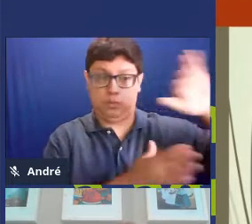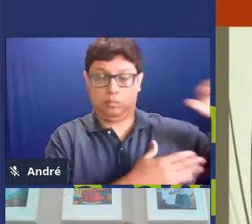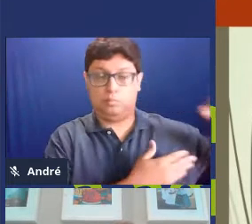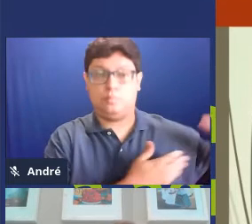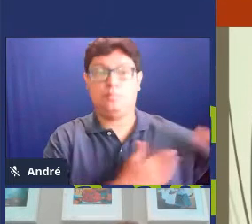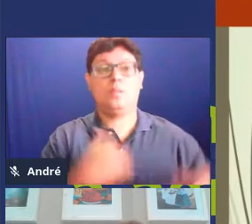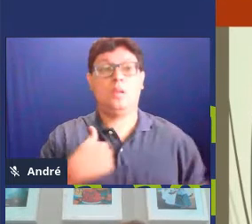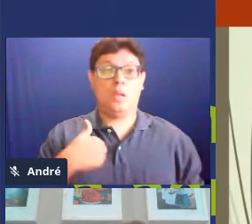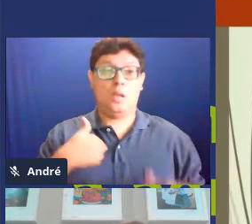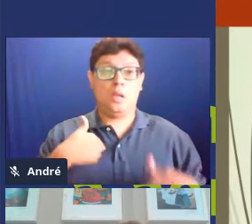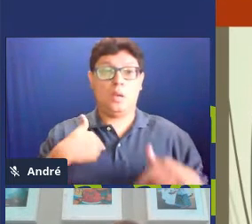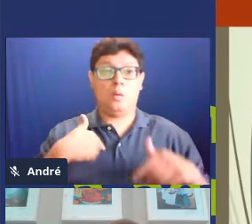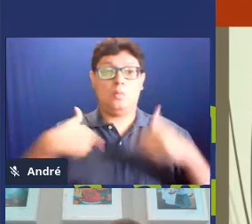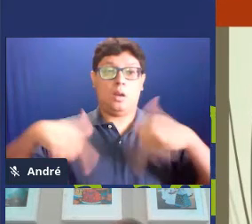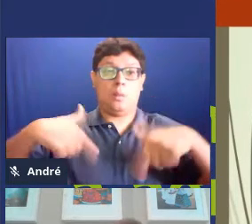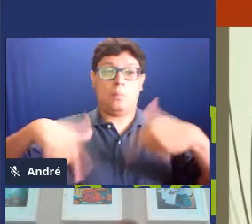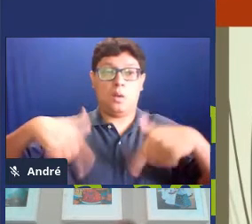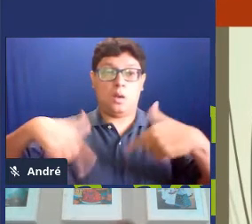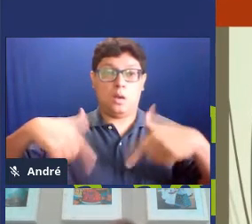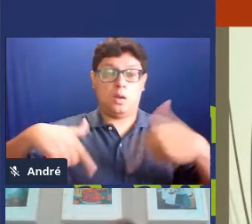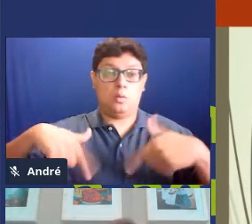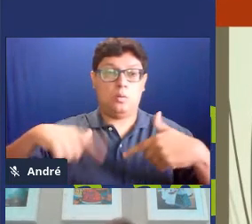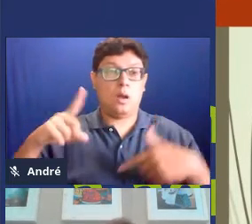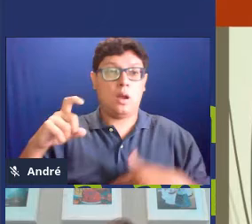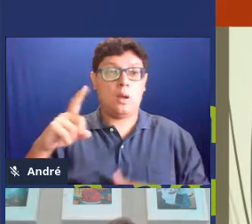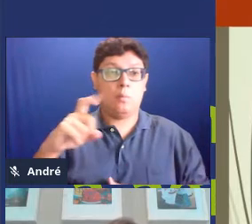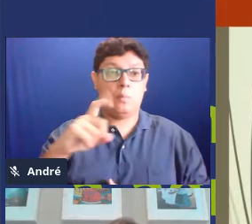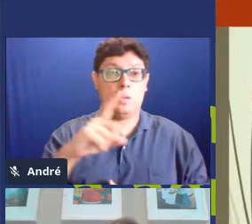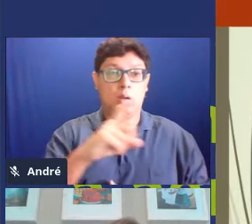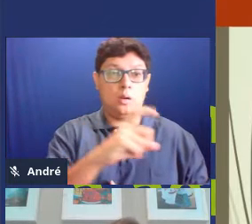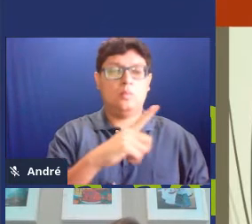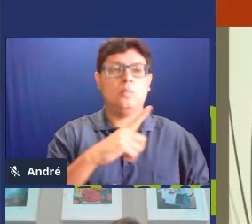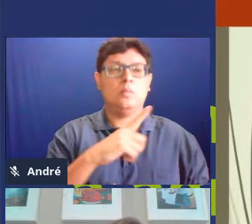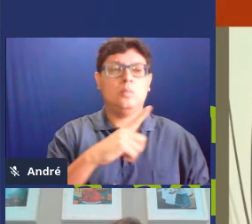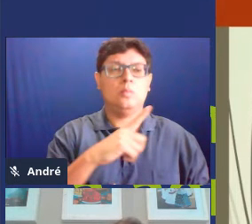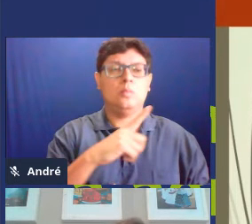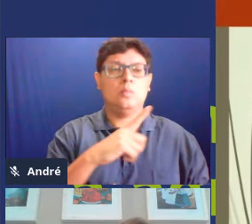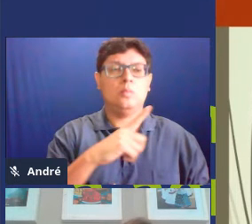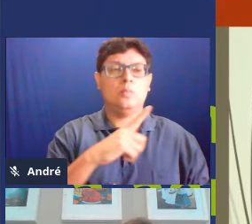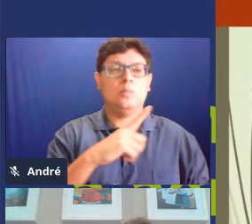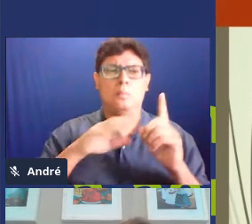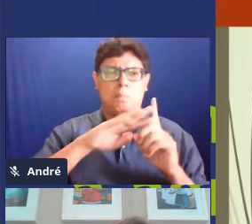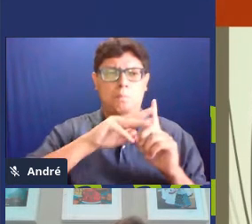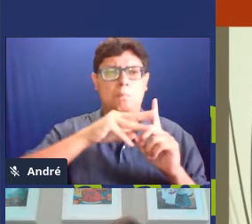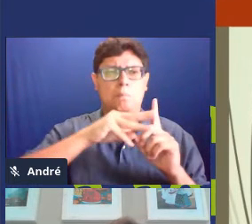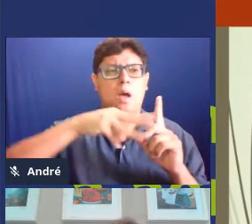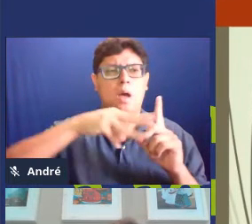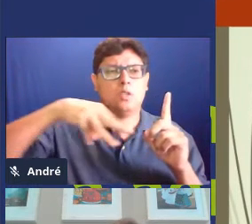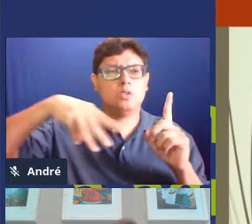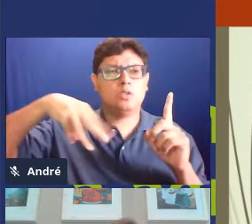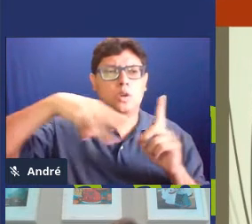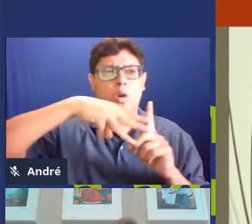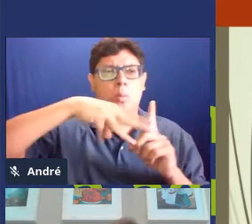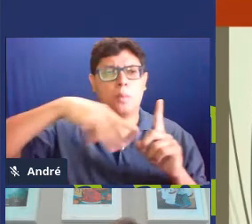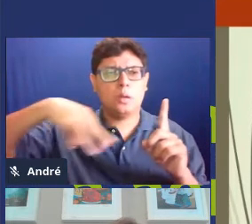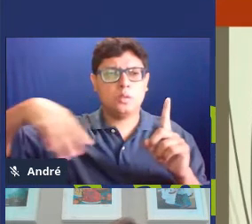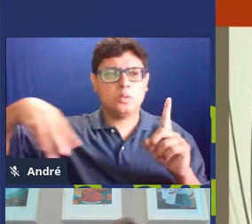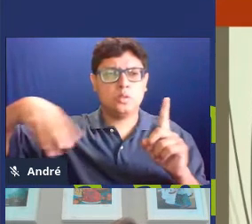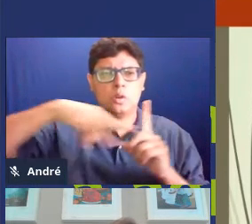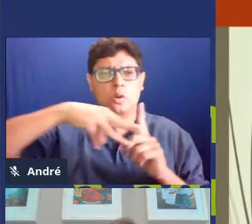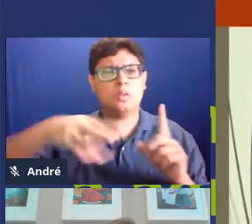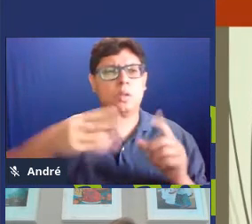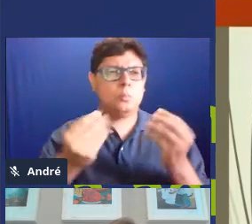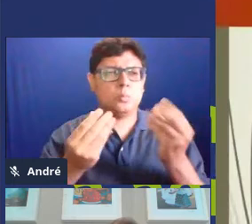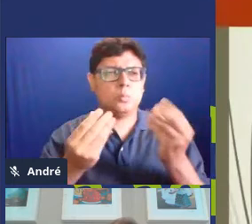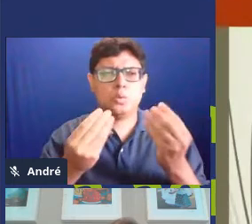Marajó. Cascudo regional, macrobraco amazônico, é conhecido de vários nomes, camarão da Amazônia. Então, o que é que tem